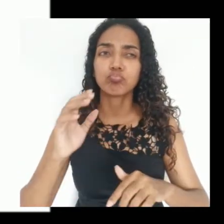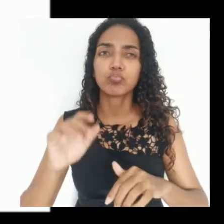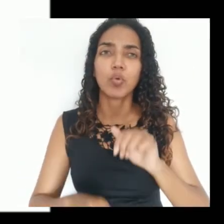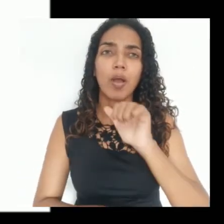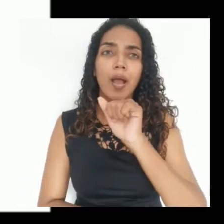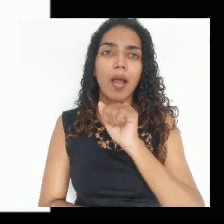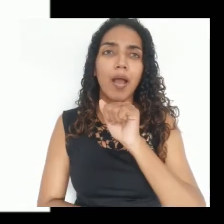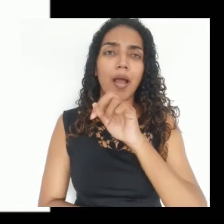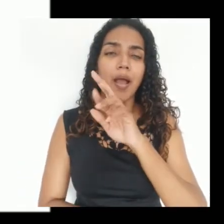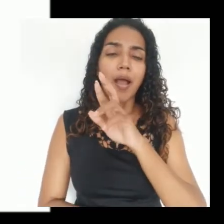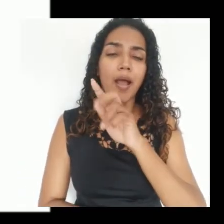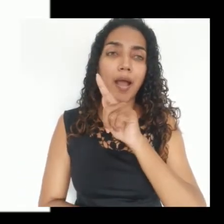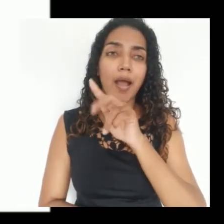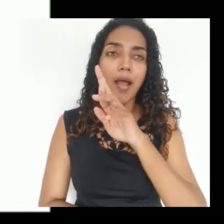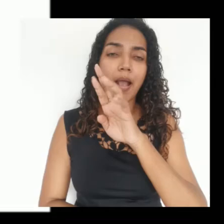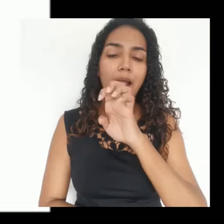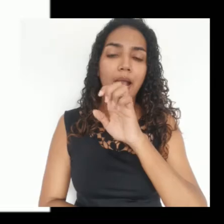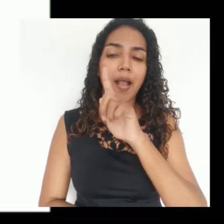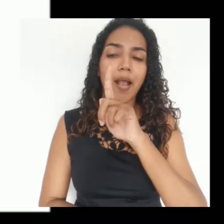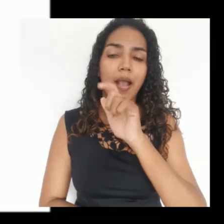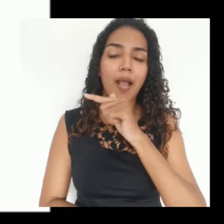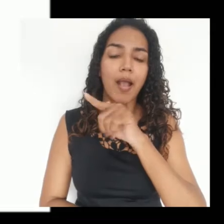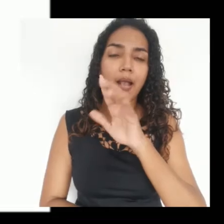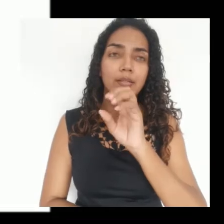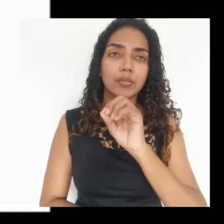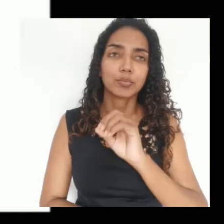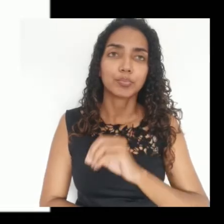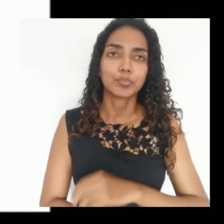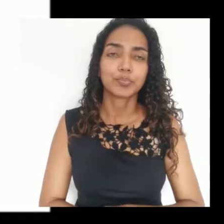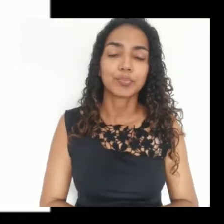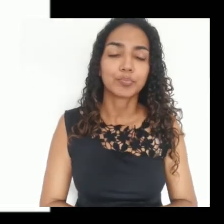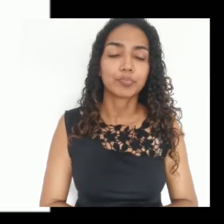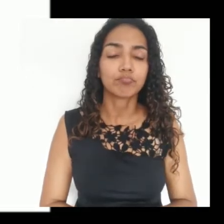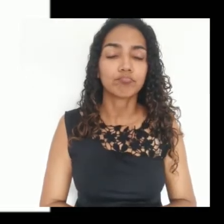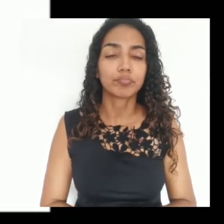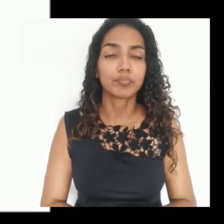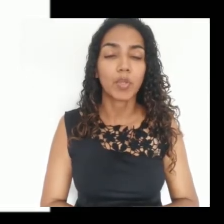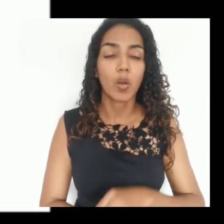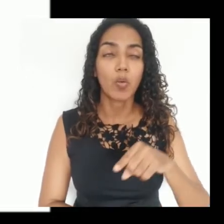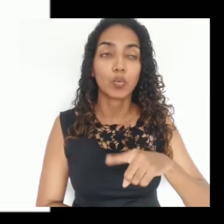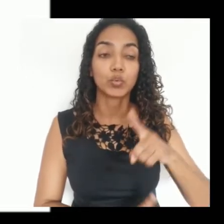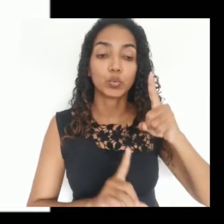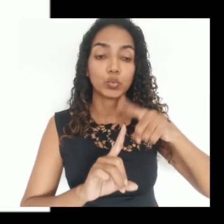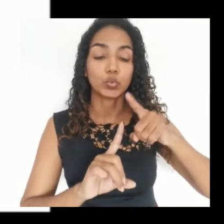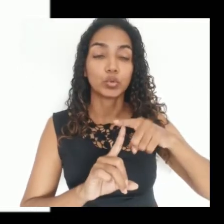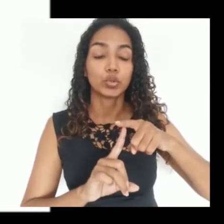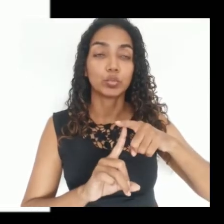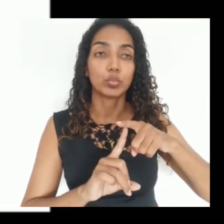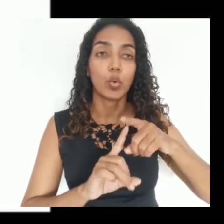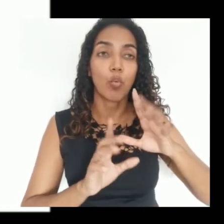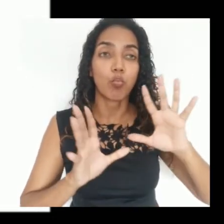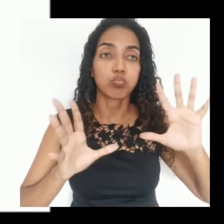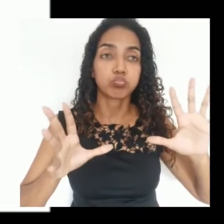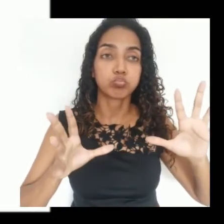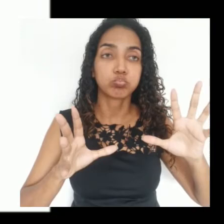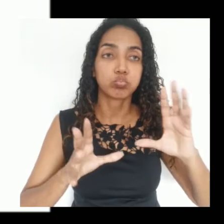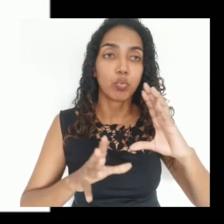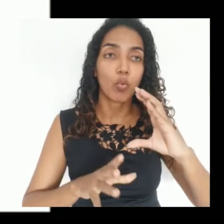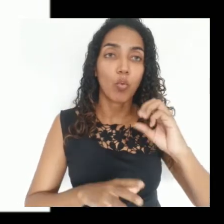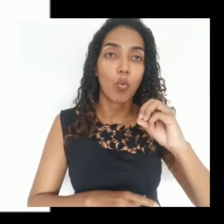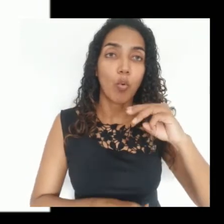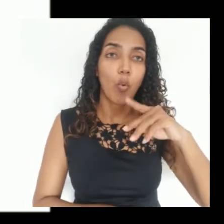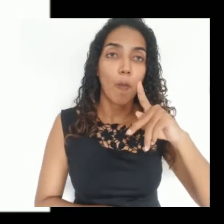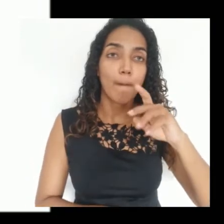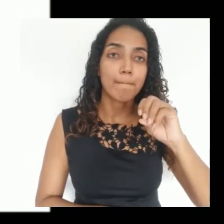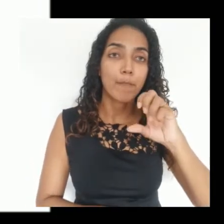a abordagem, a notação utilizada para a composição, ela possui o losango preenchido. O que